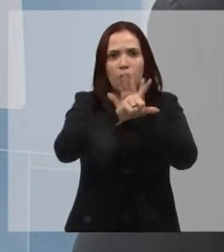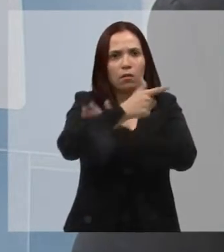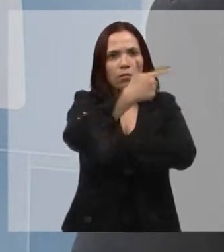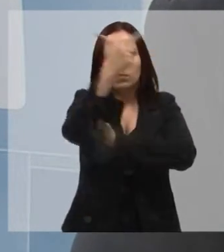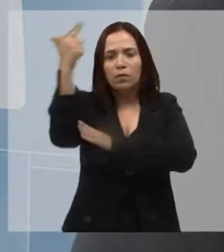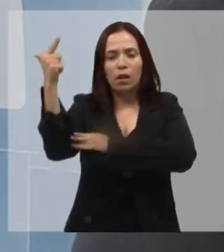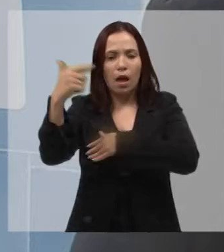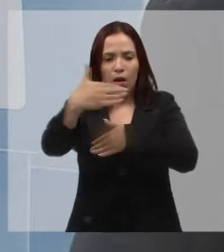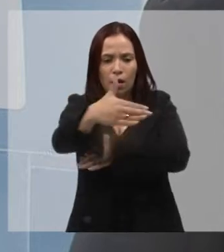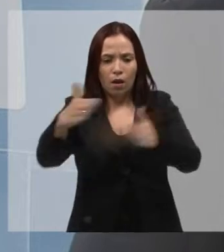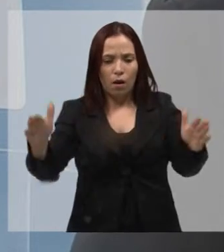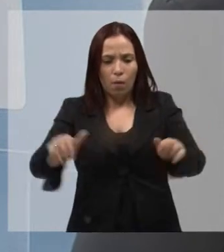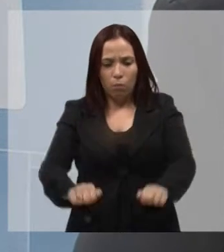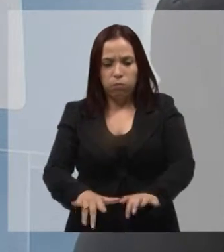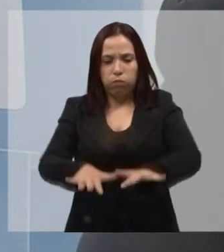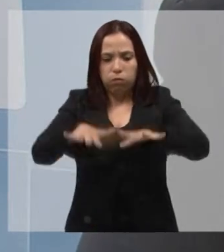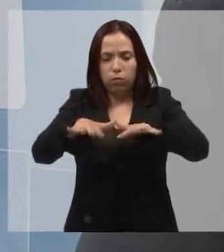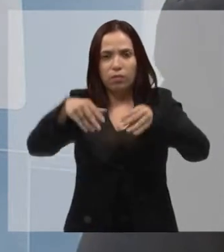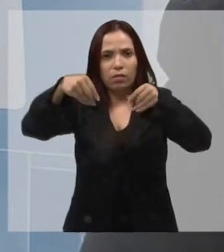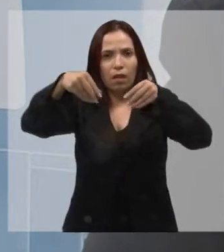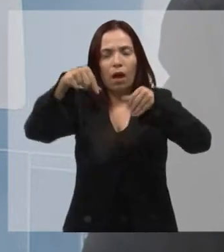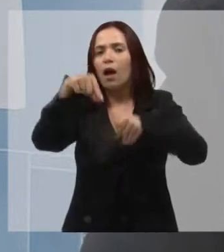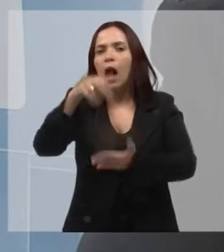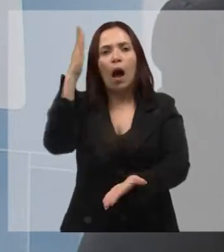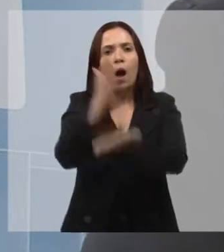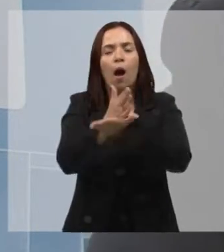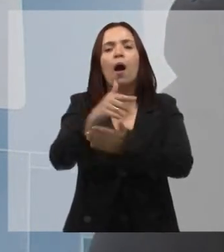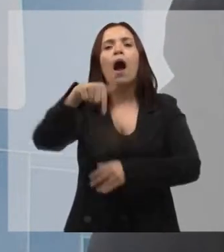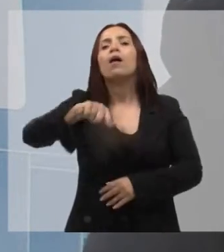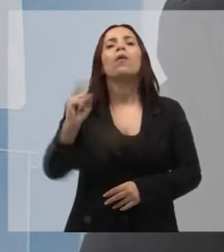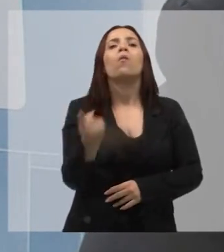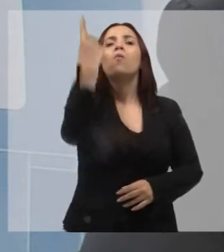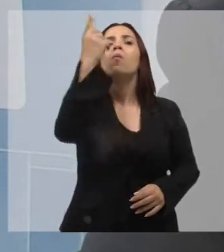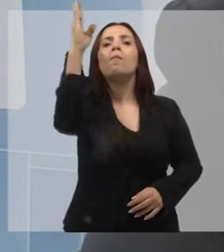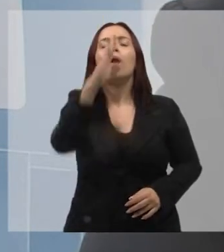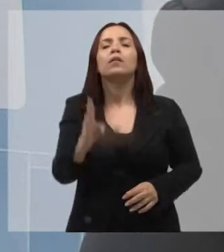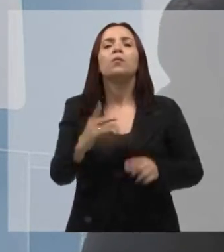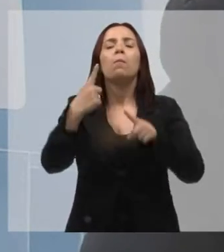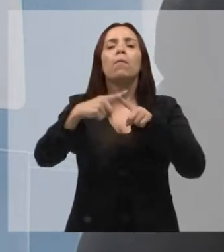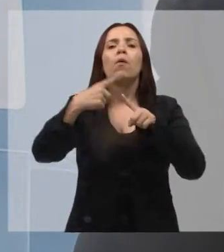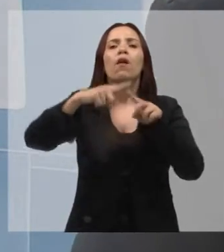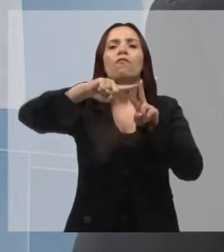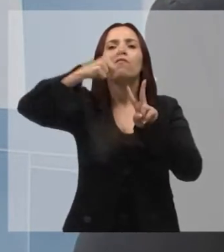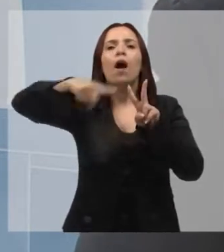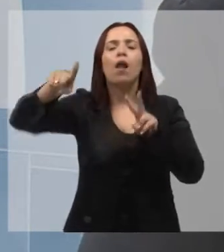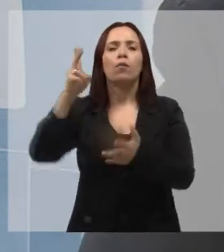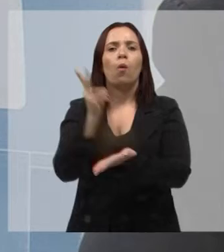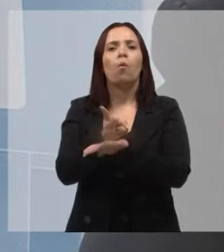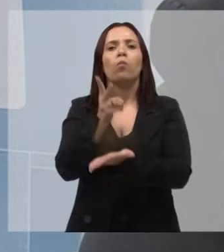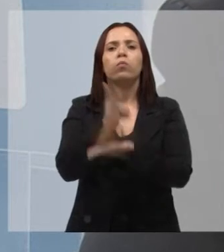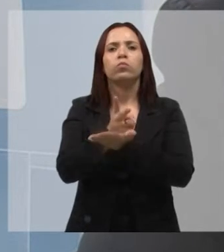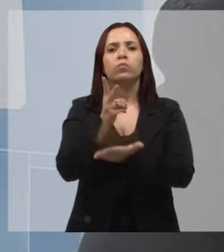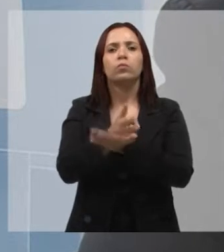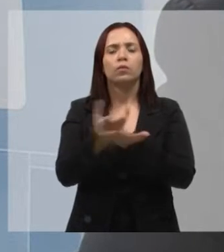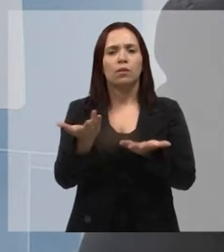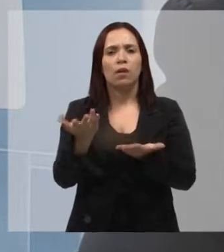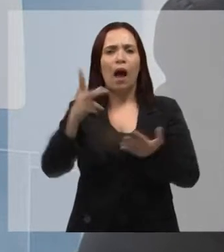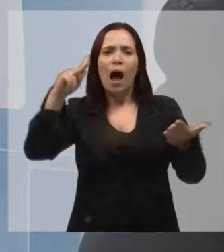de rejeito, ela não tem na Europa e não tem nos Estados Unidos. Por que a Cavalo permaneceu com ela aqui depois de uma ter estourado, que foi a da